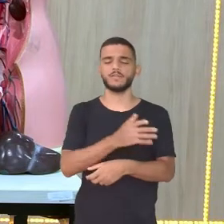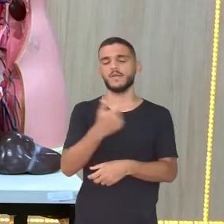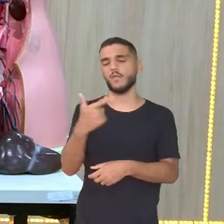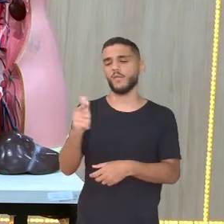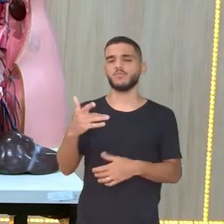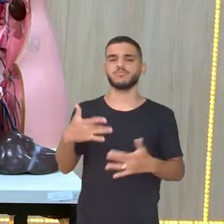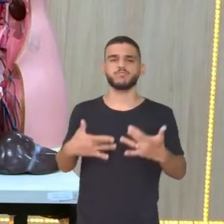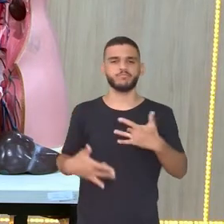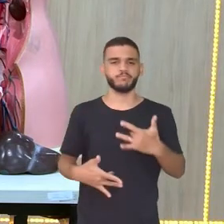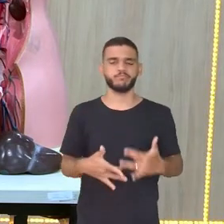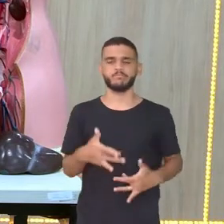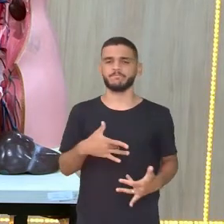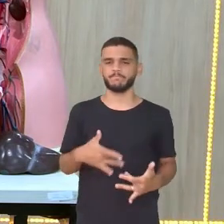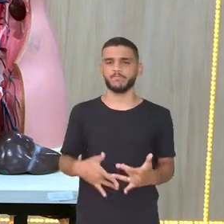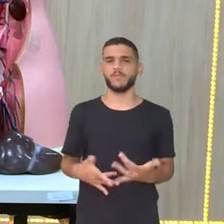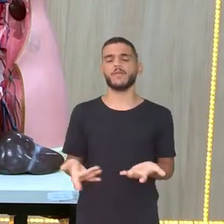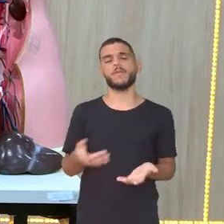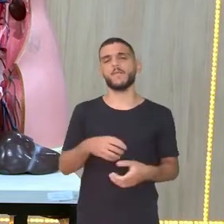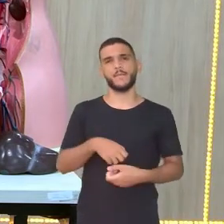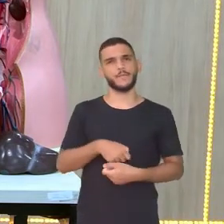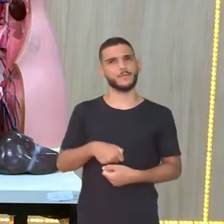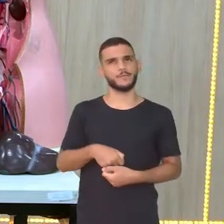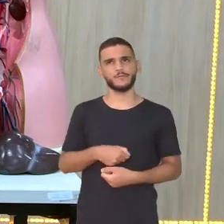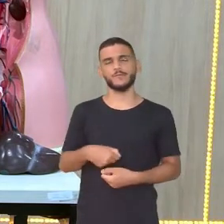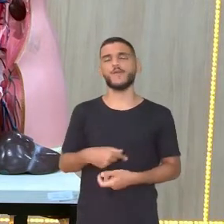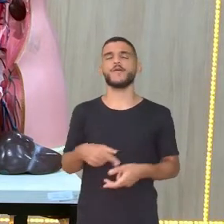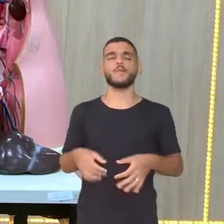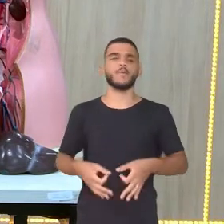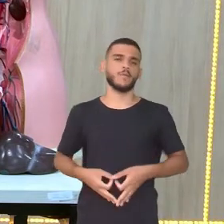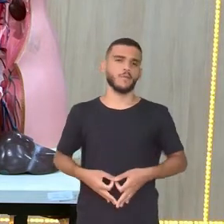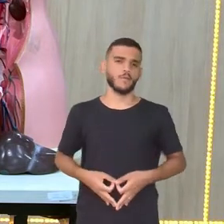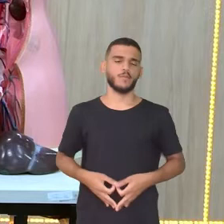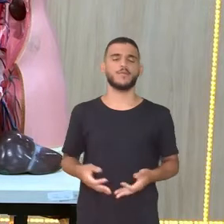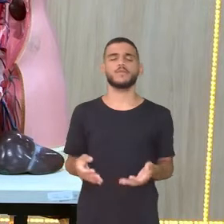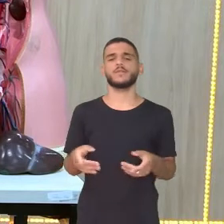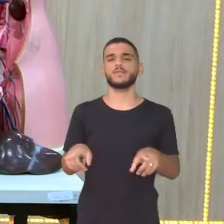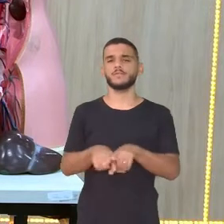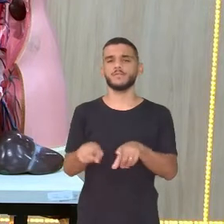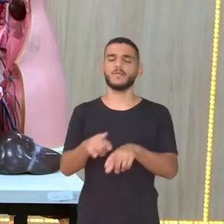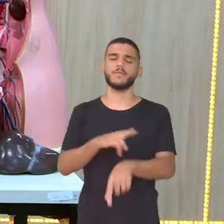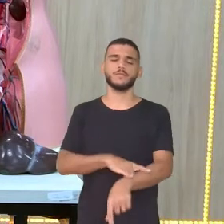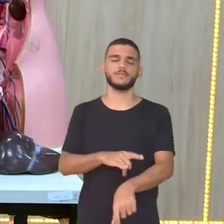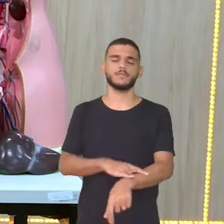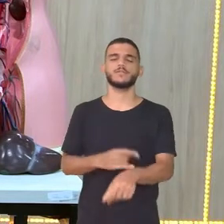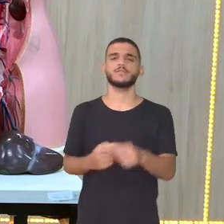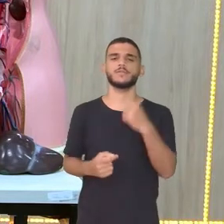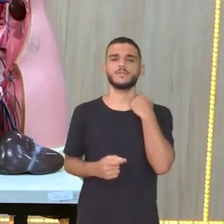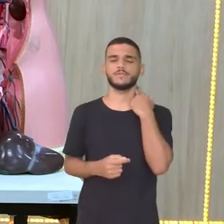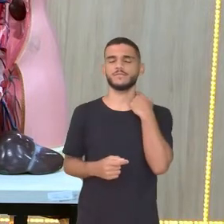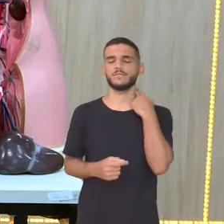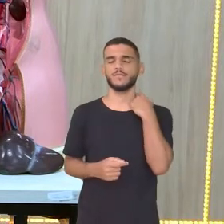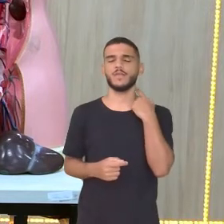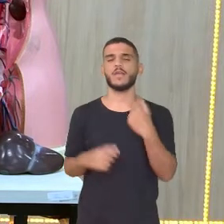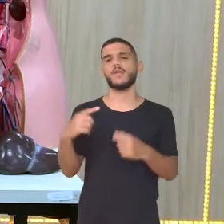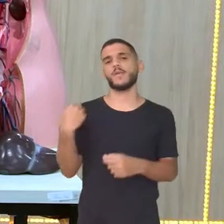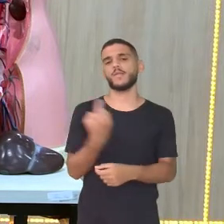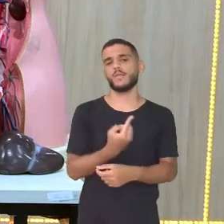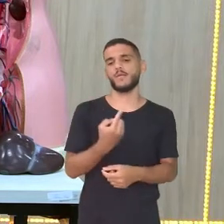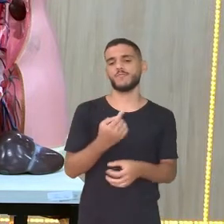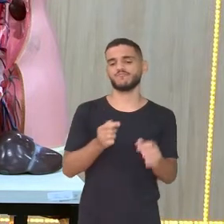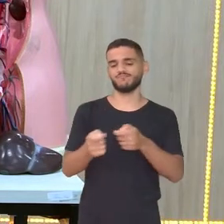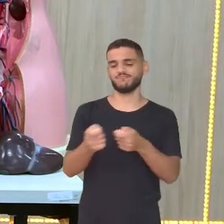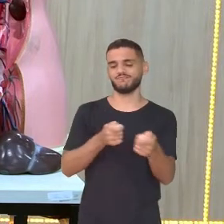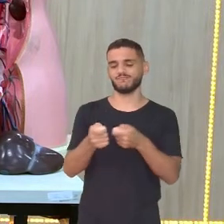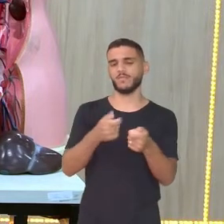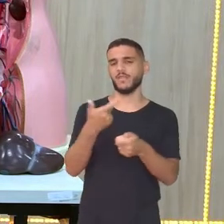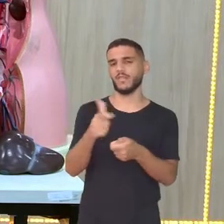internos, no caso lá, o estômago, o útero, né? A questão da bexiga urinária, que a gente tem como controlar,